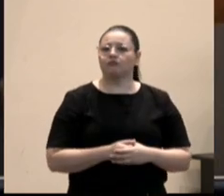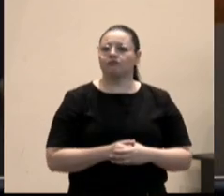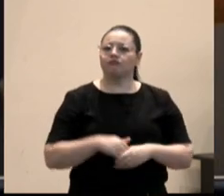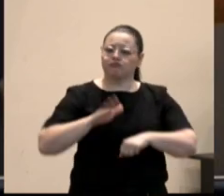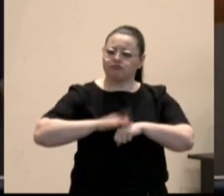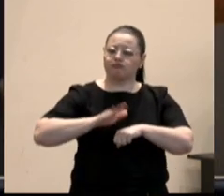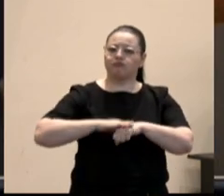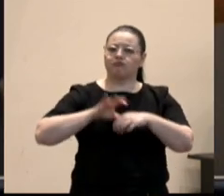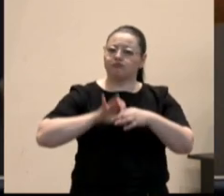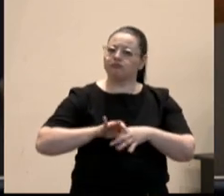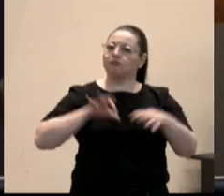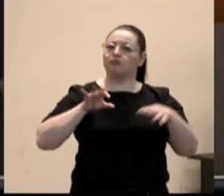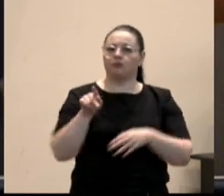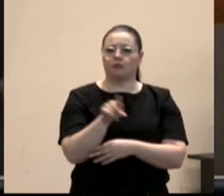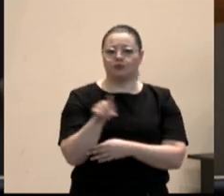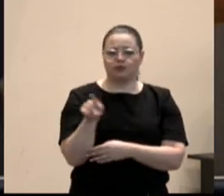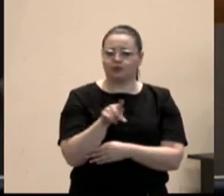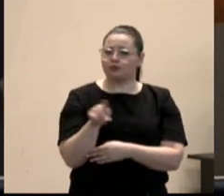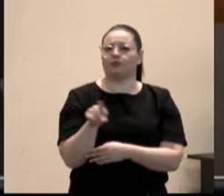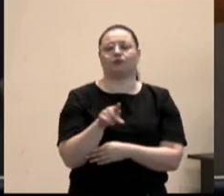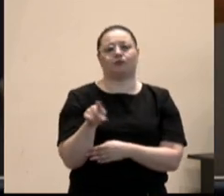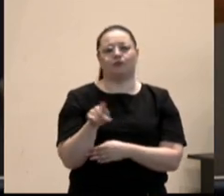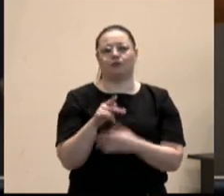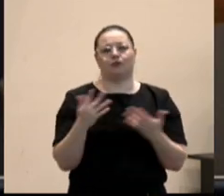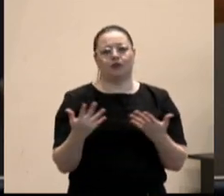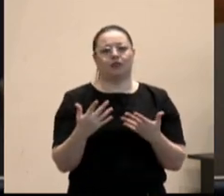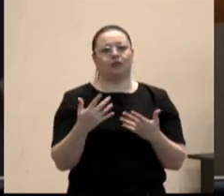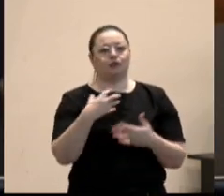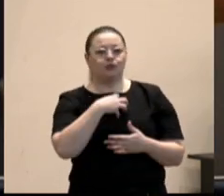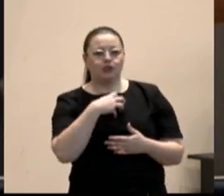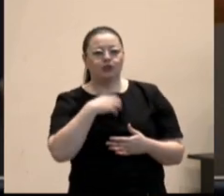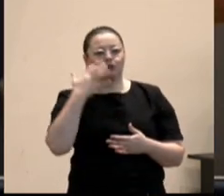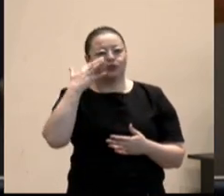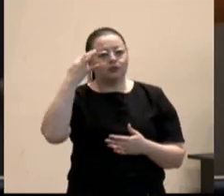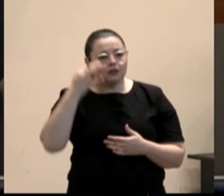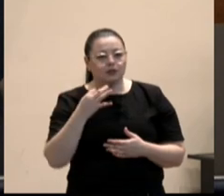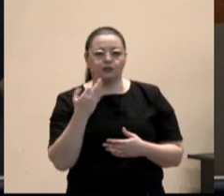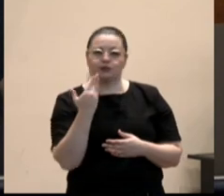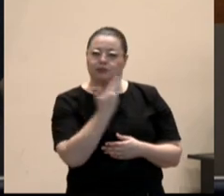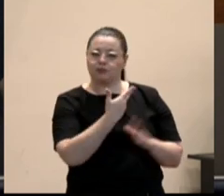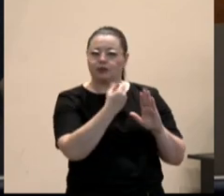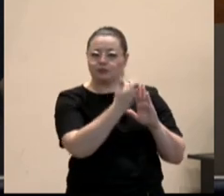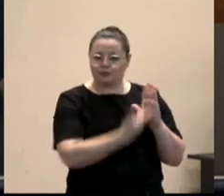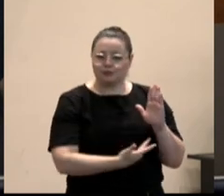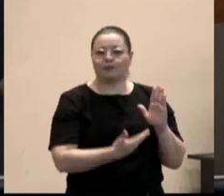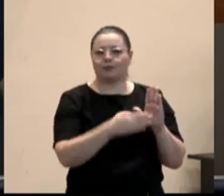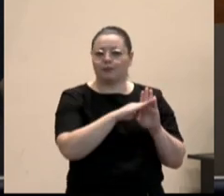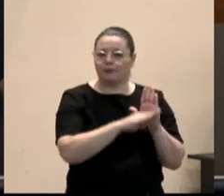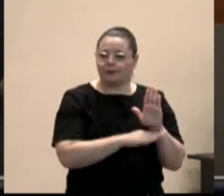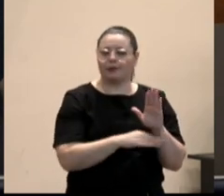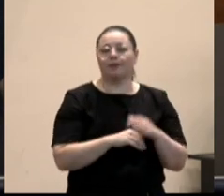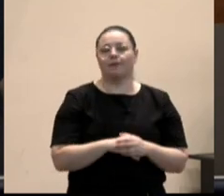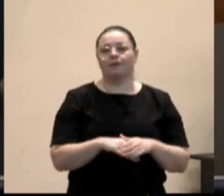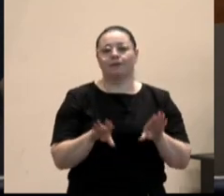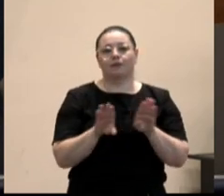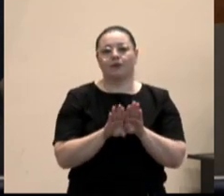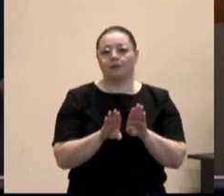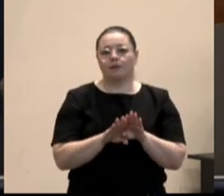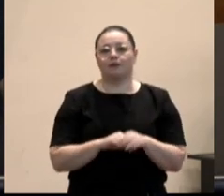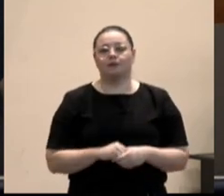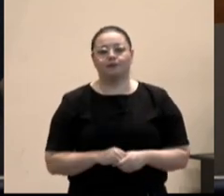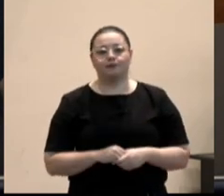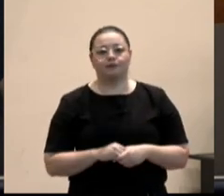do professor, só essas formas de entendimento e essa... A forma com que